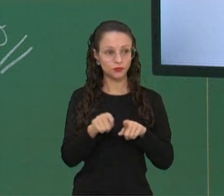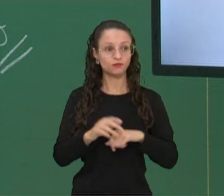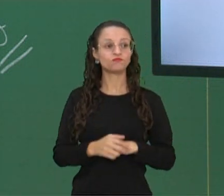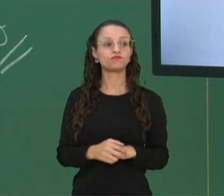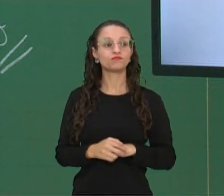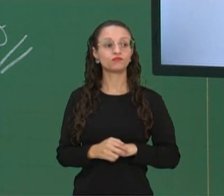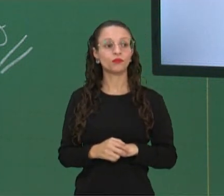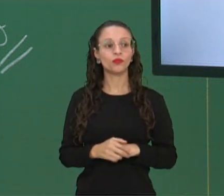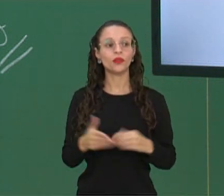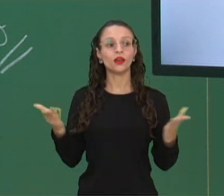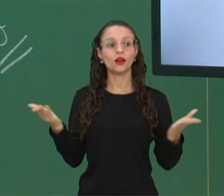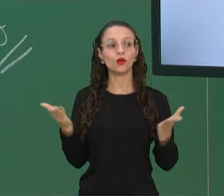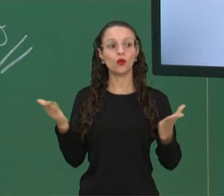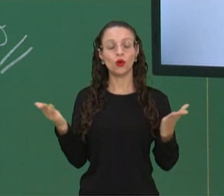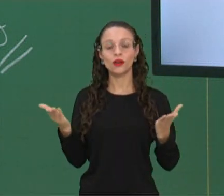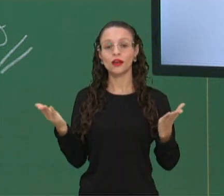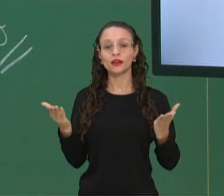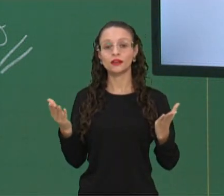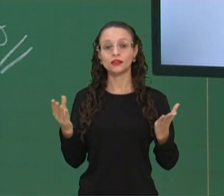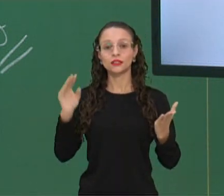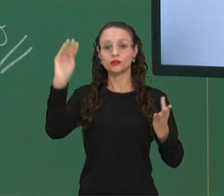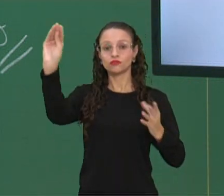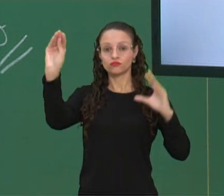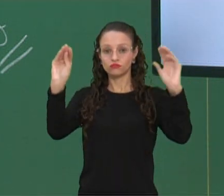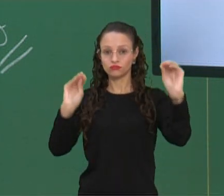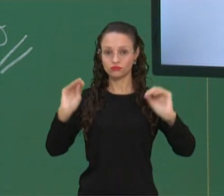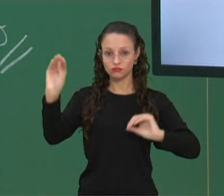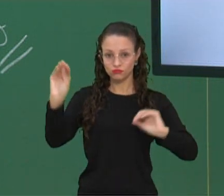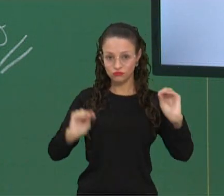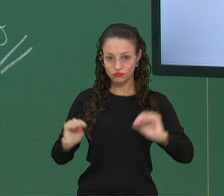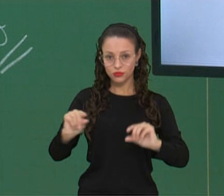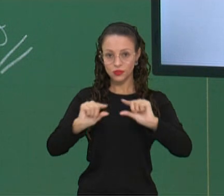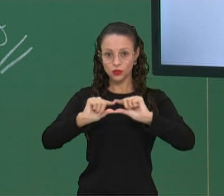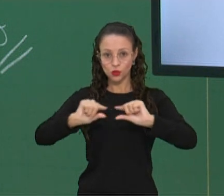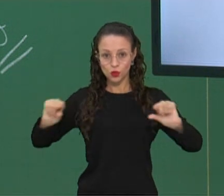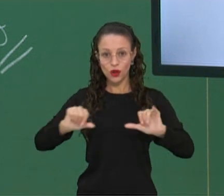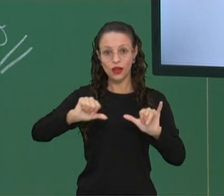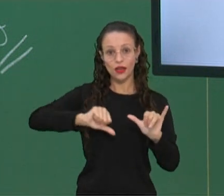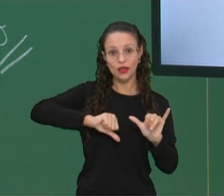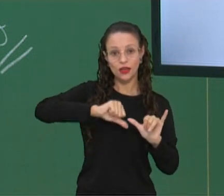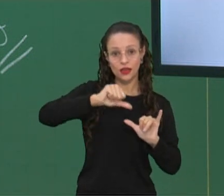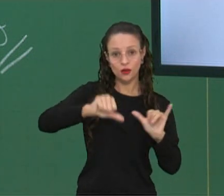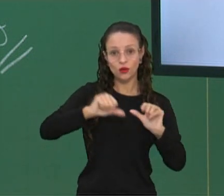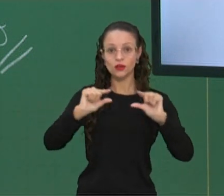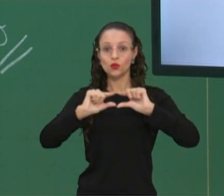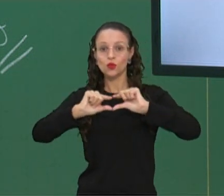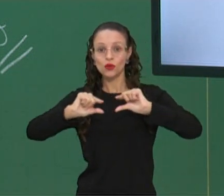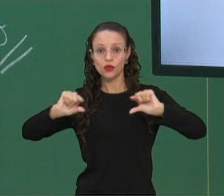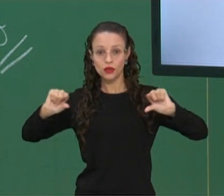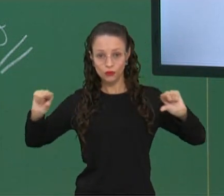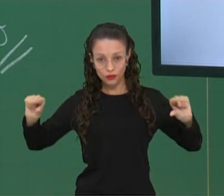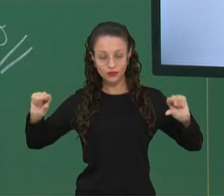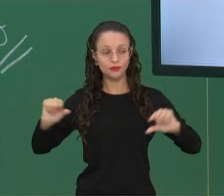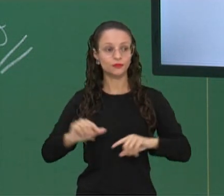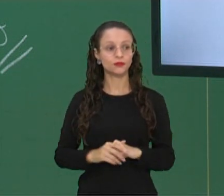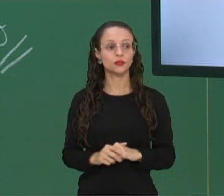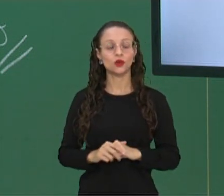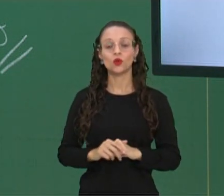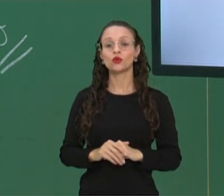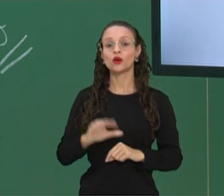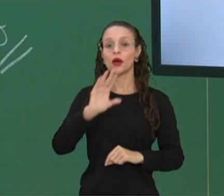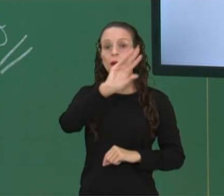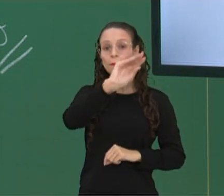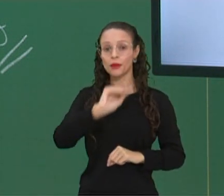fora. Vou agora, então, escrever novamente a minha equação química aqui, colocando o que está circulado. Então, eu vou